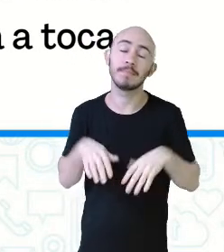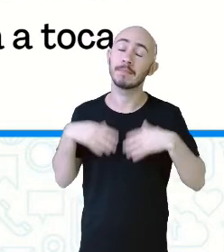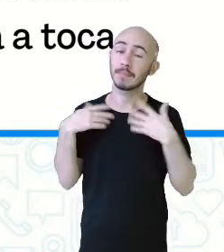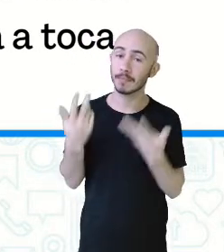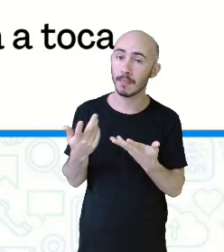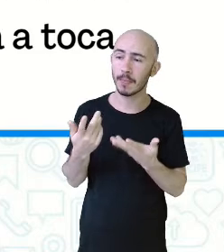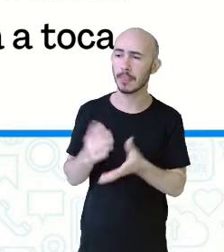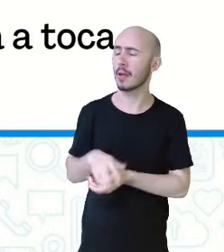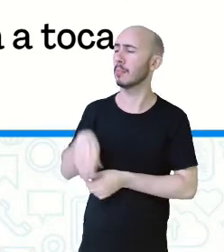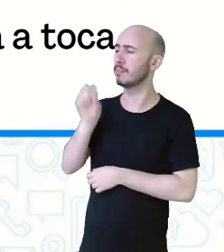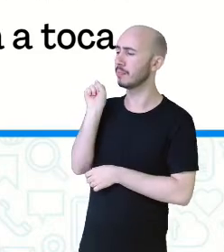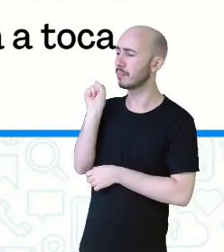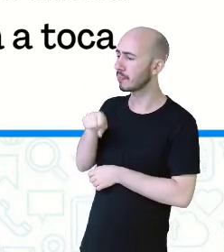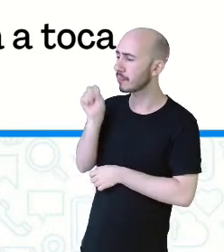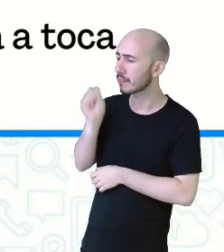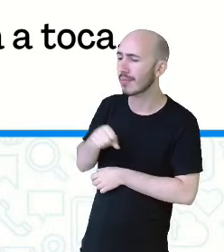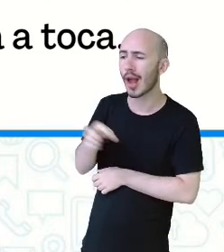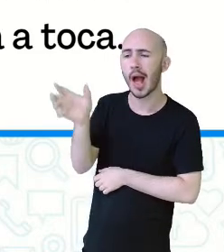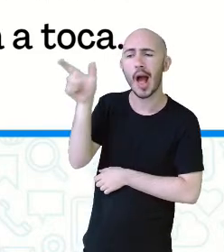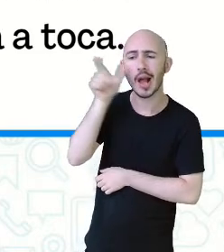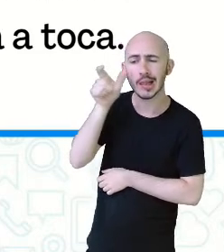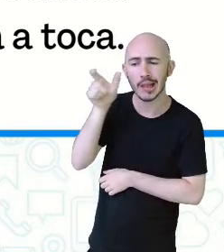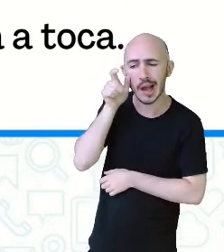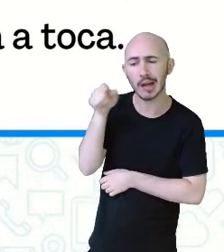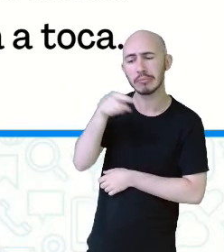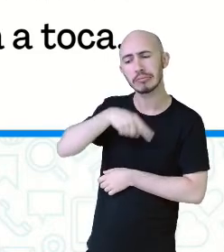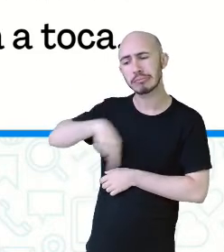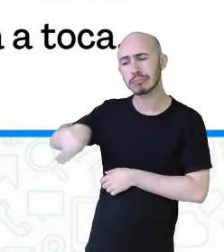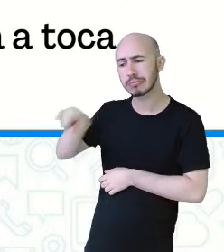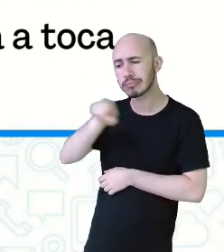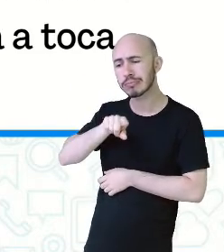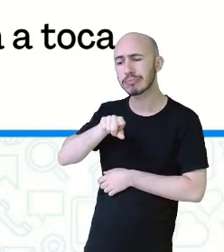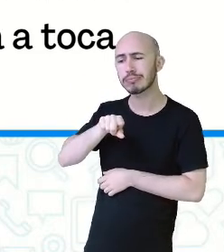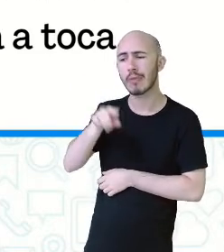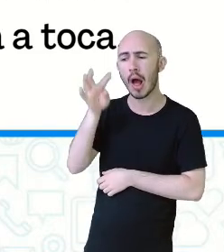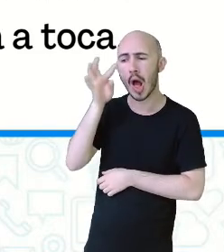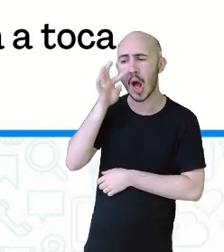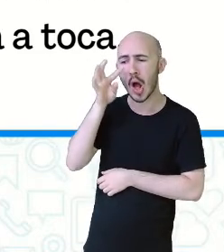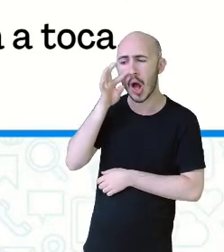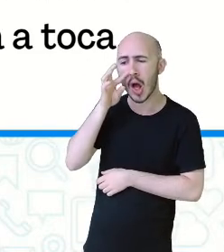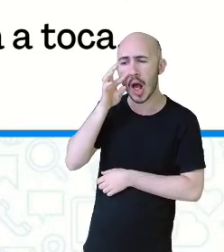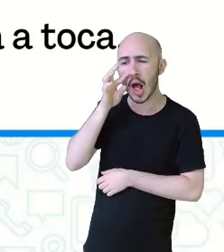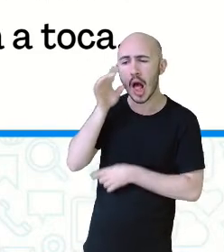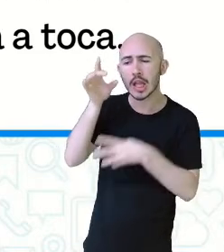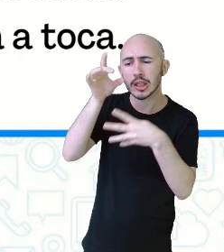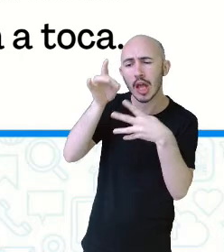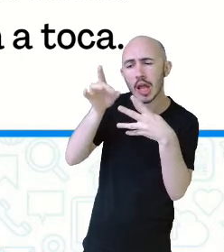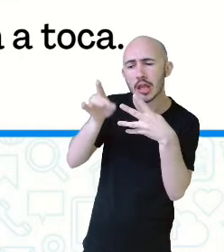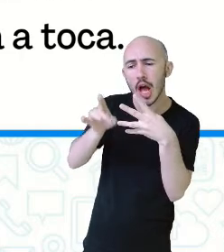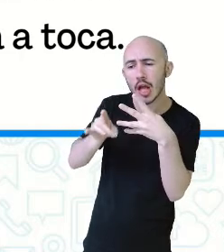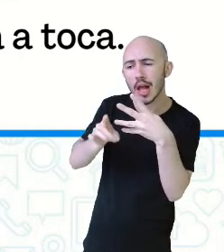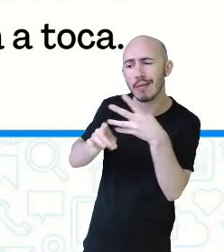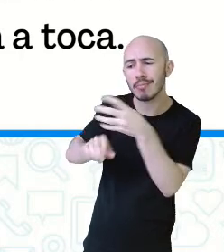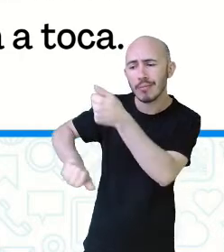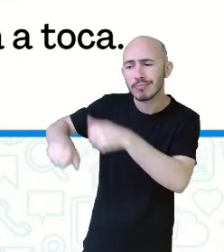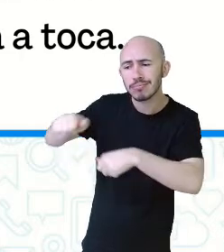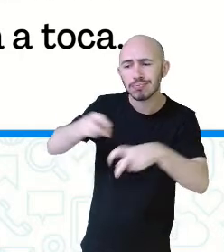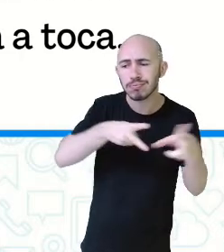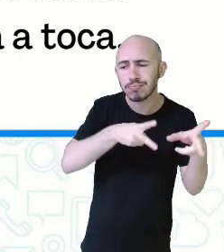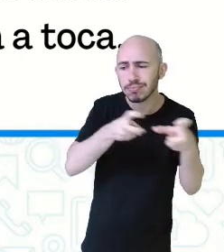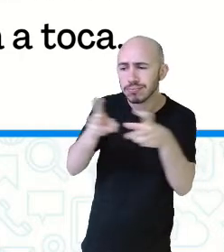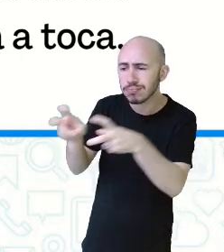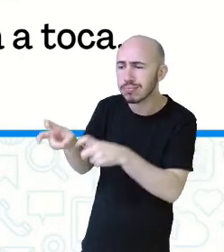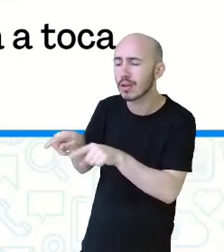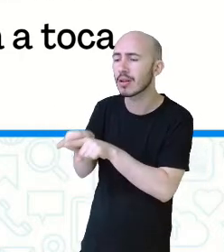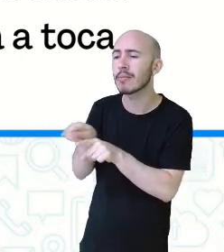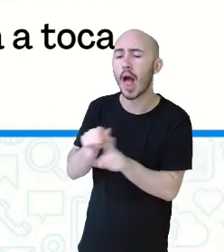Sim, senhor, é interessante isto. Examinou tudo minuciosamente. Farejou a tulha de